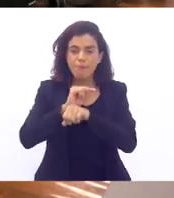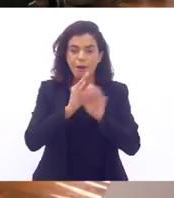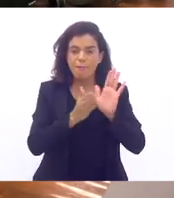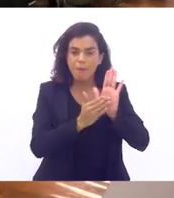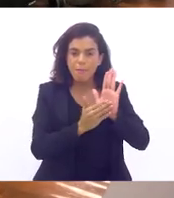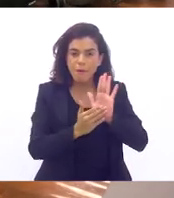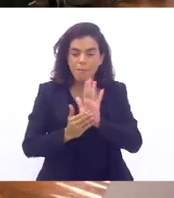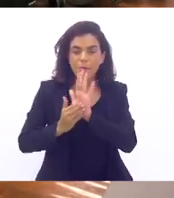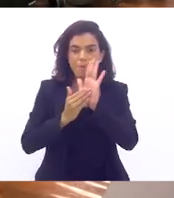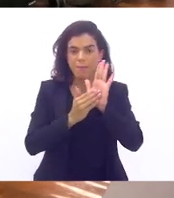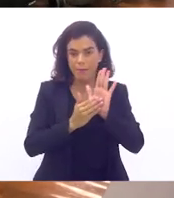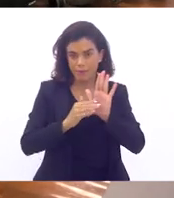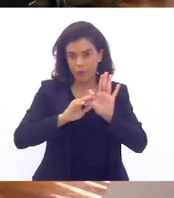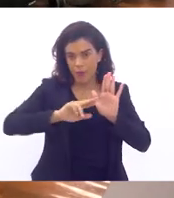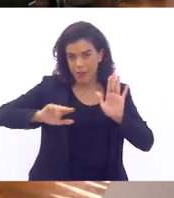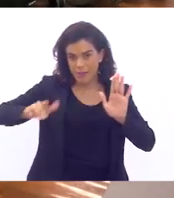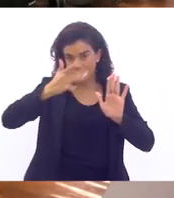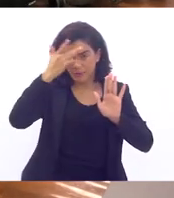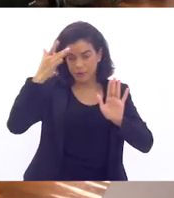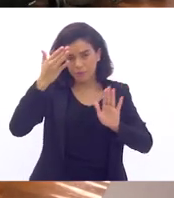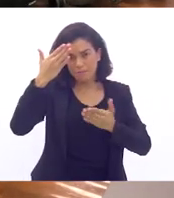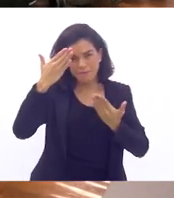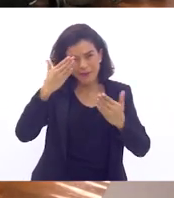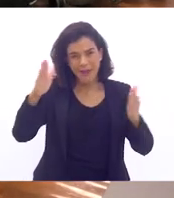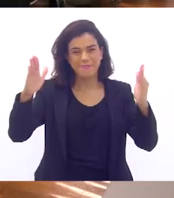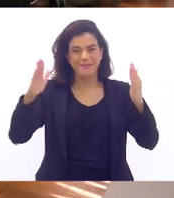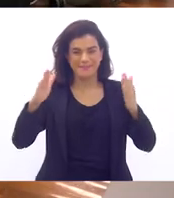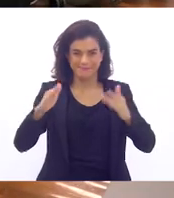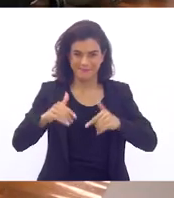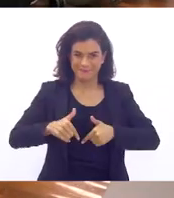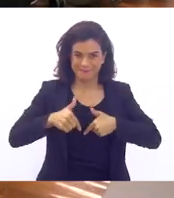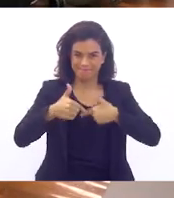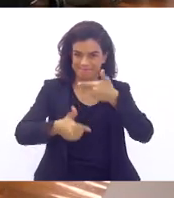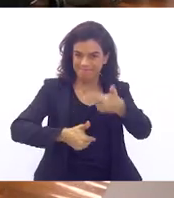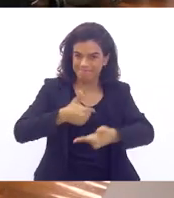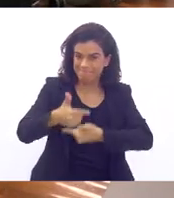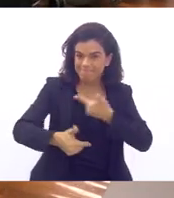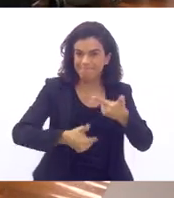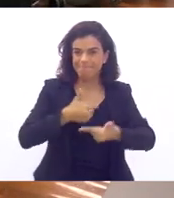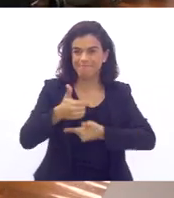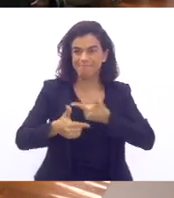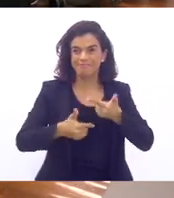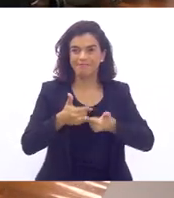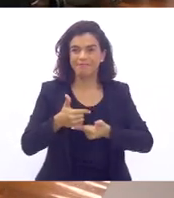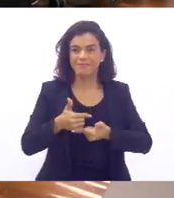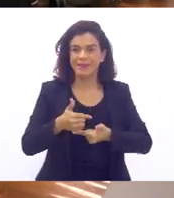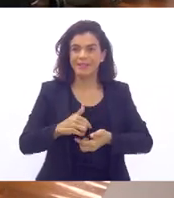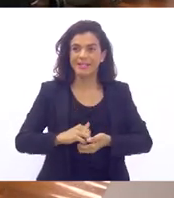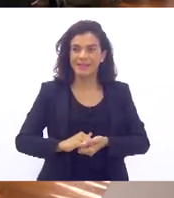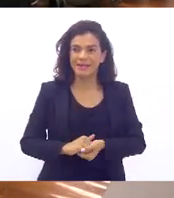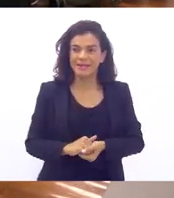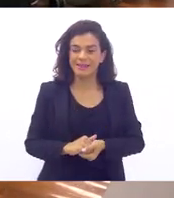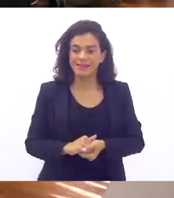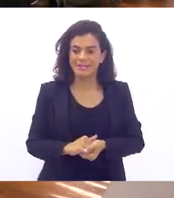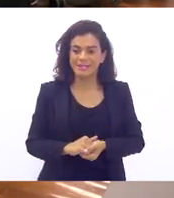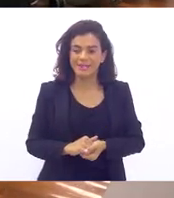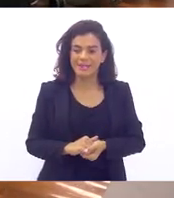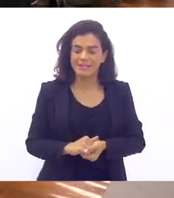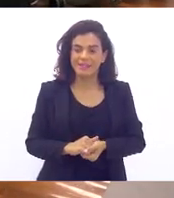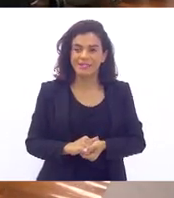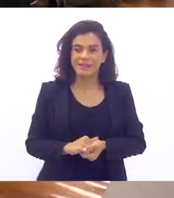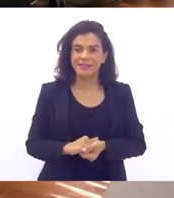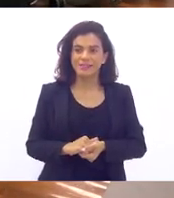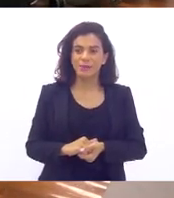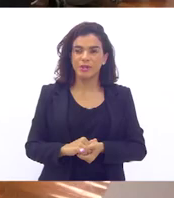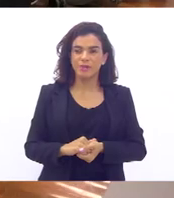com essas pessoas Então parabéns pelo Império passar a palavra para Taiane Gandra que foi a grande entusiasmo motivadora